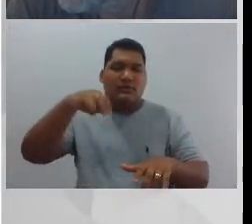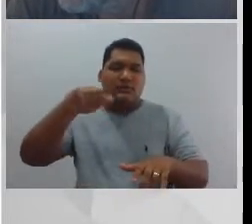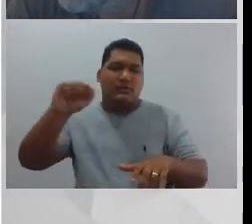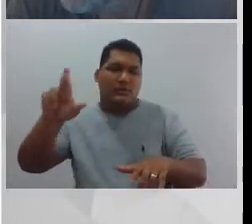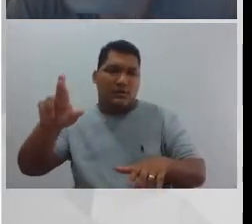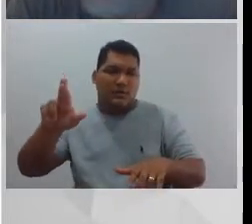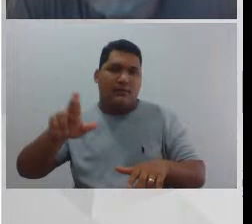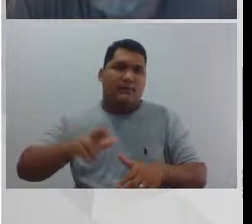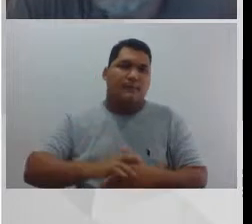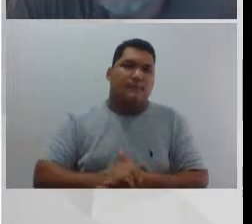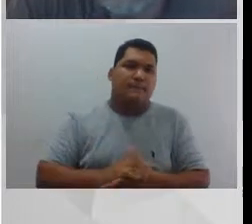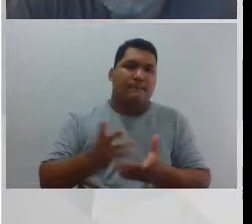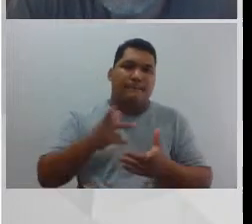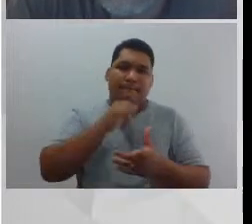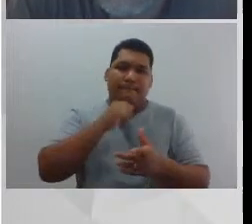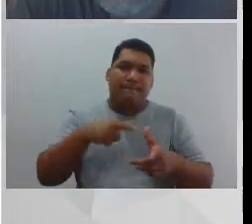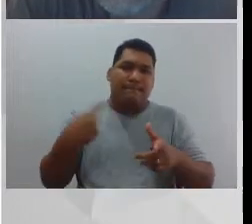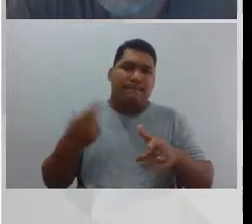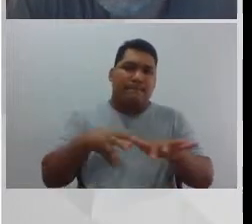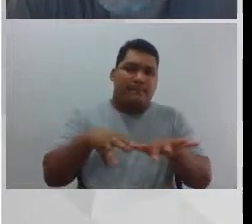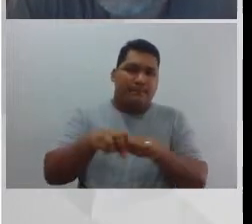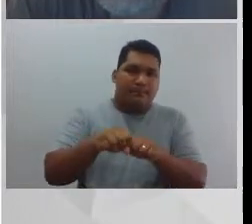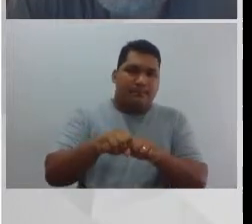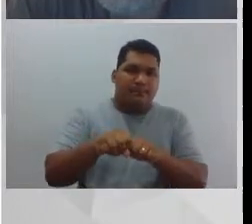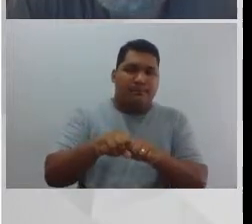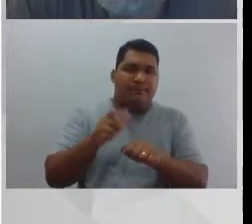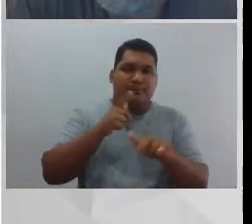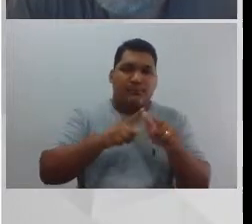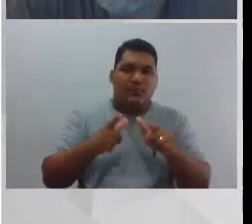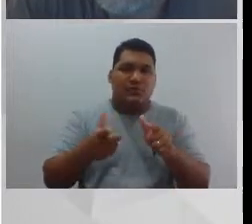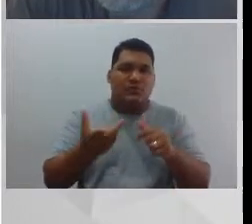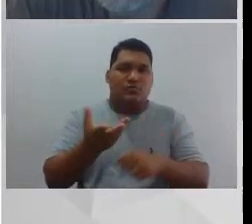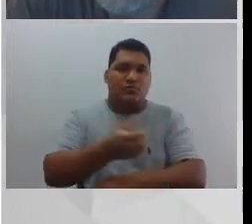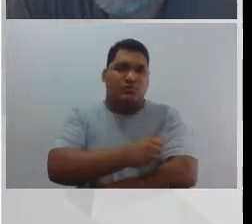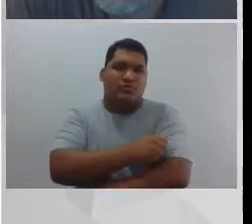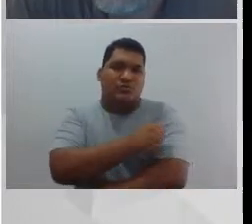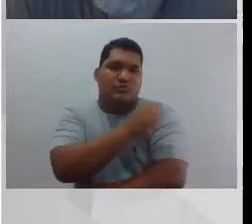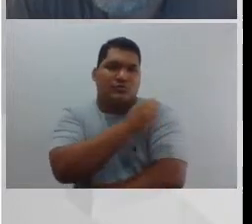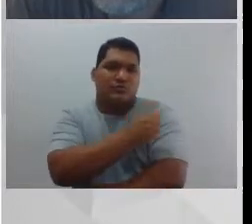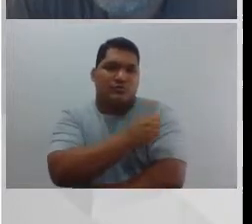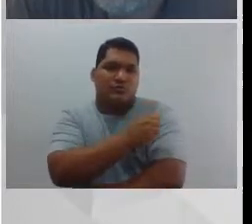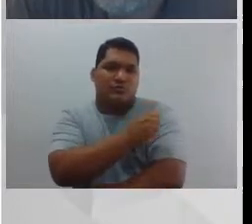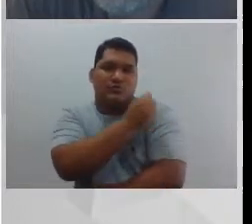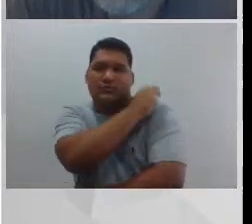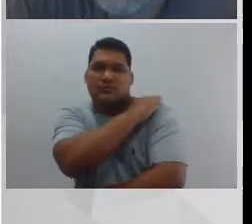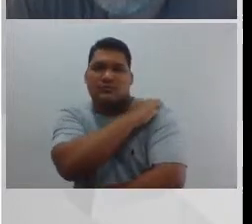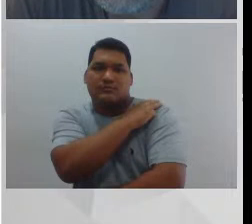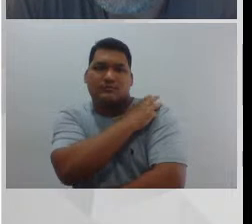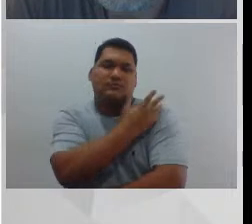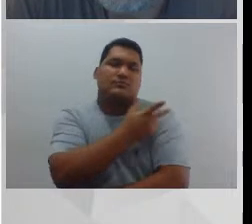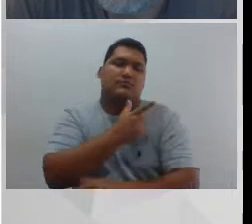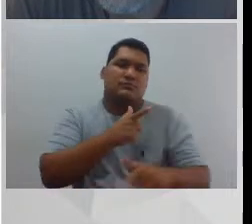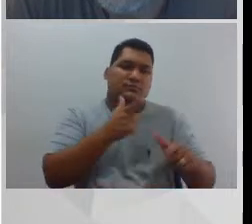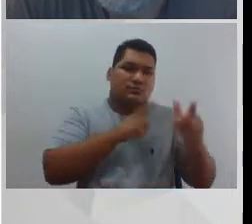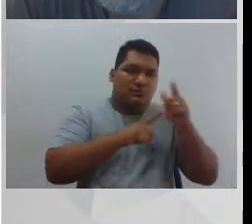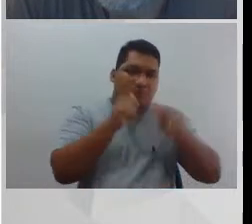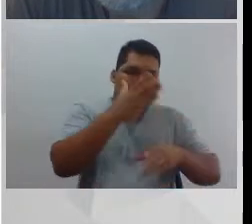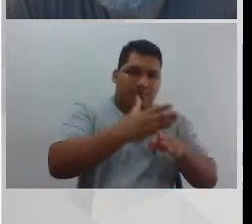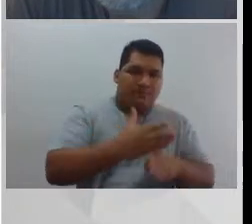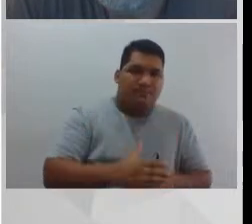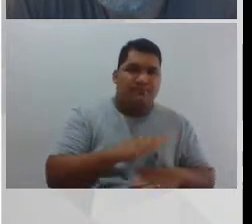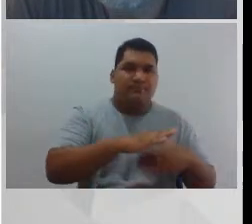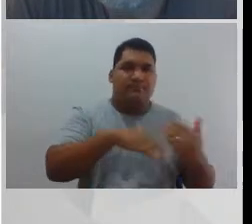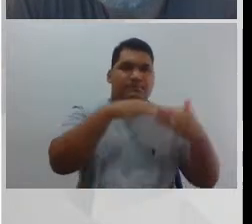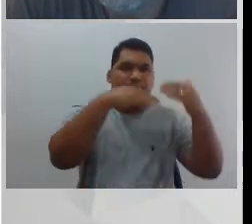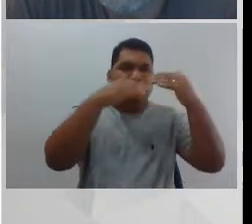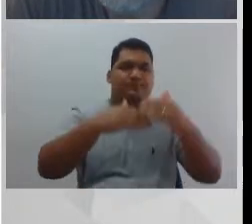na graduação ou no ensino médio aí especializado, e métodos de otimização. Então, esse